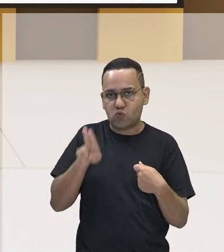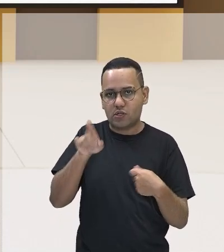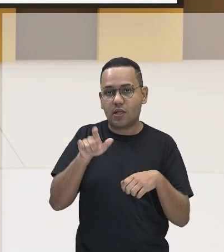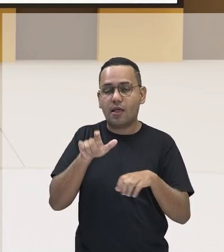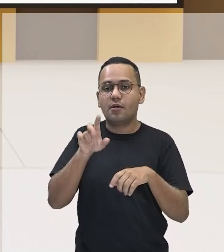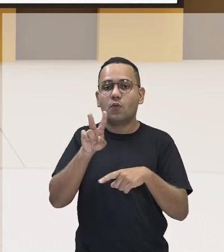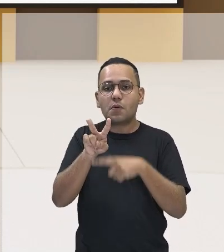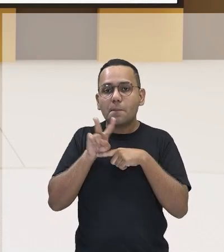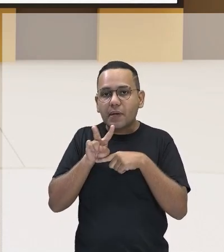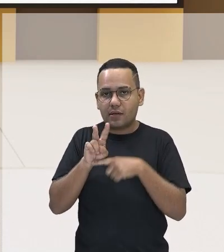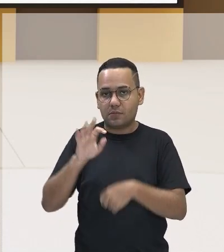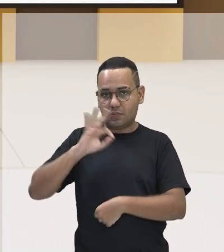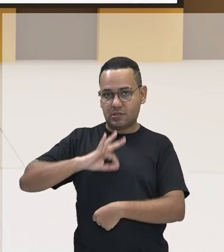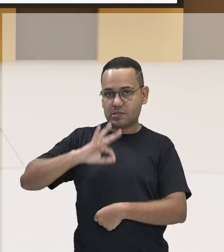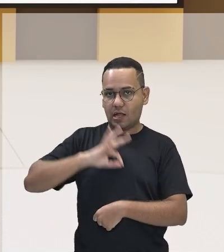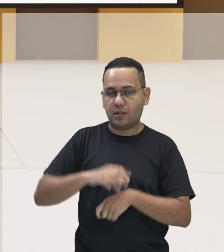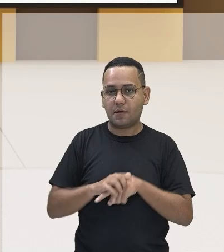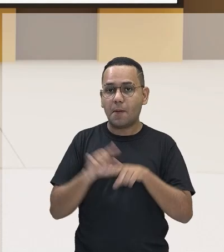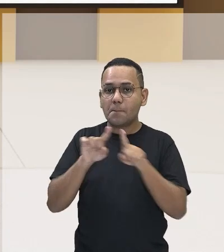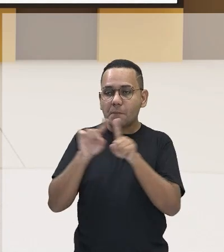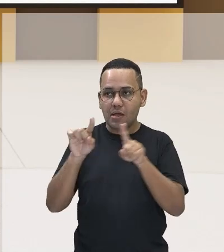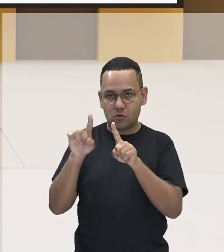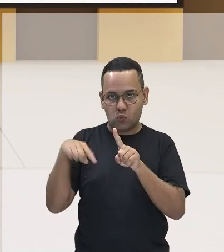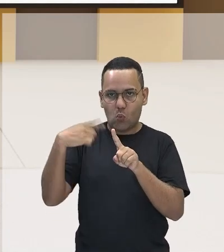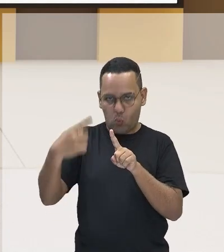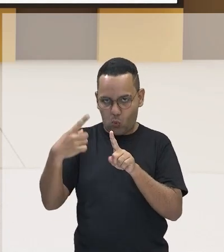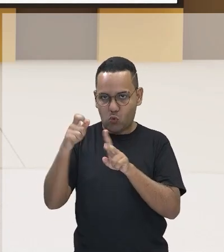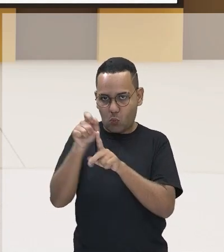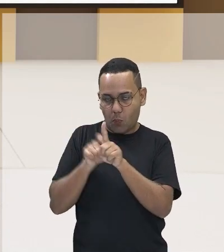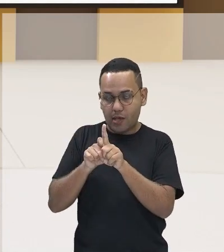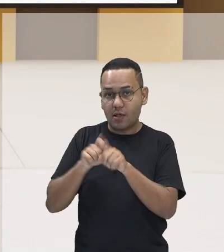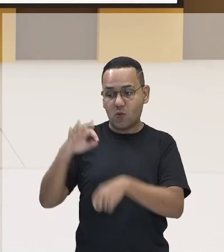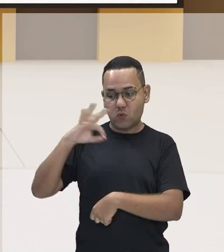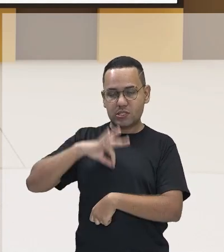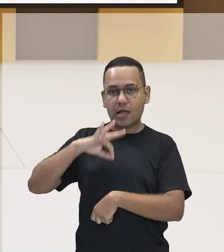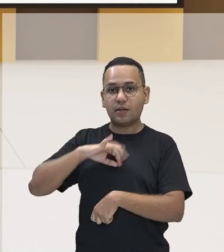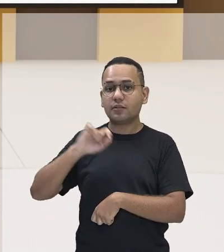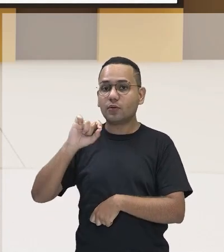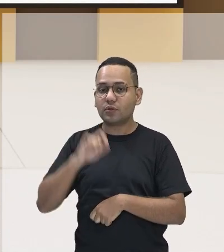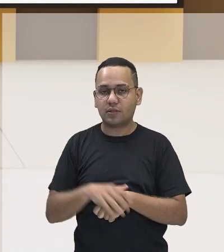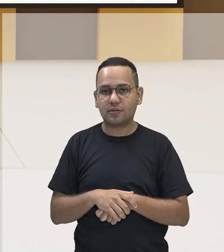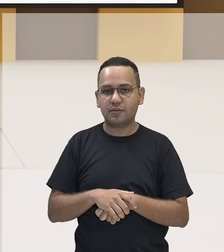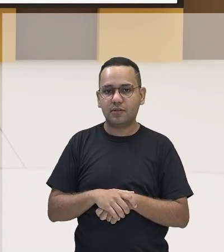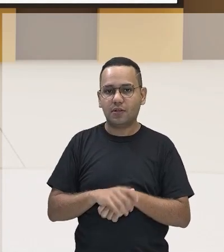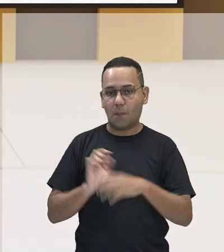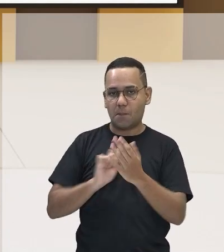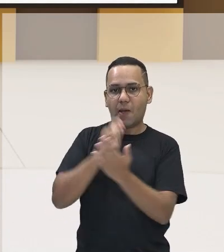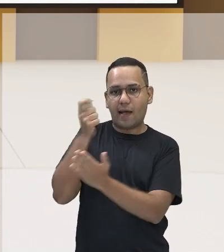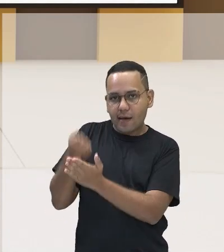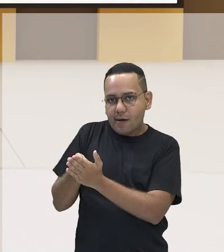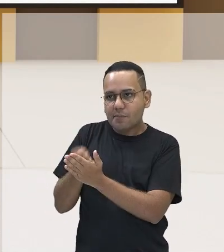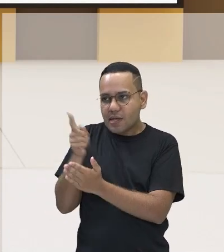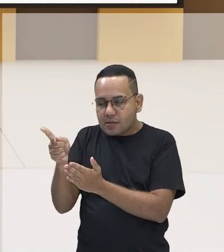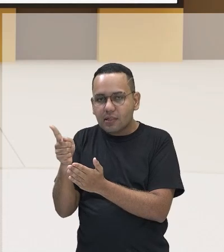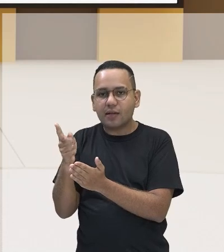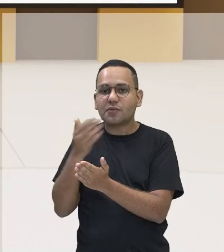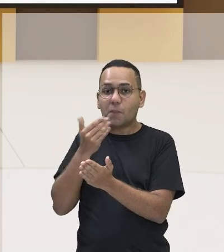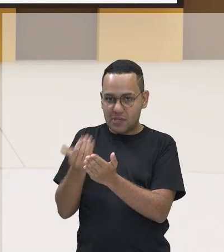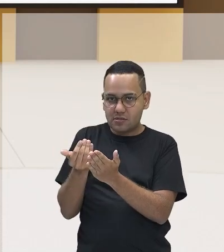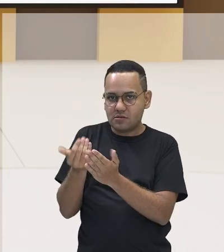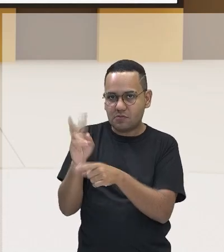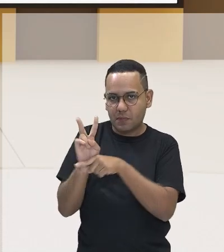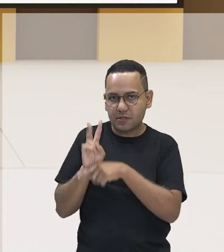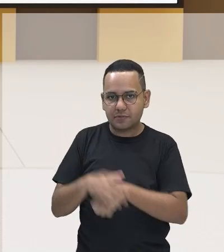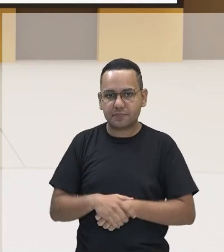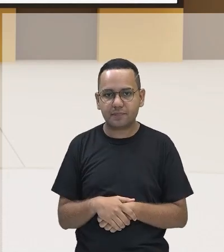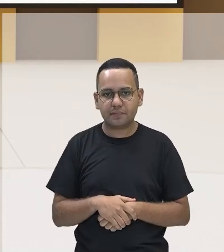de salário. E aí no próximo salário você já realiza este pagamento. E aí ele possui a taxa um pouquinho mais baixa,